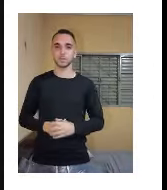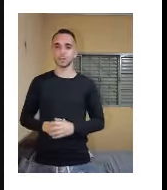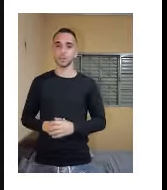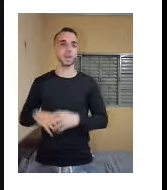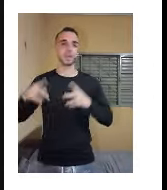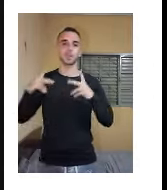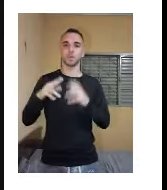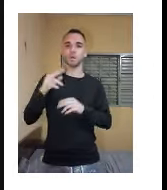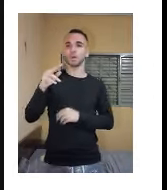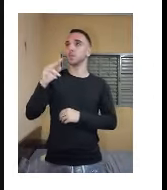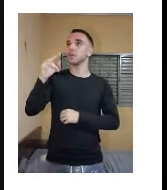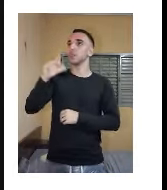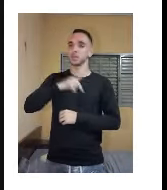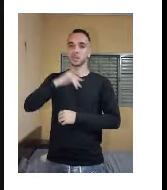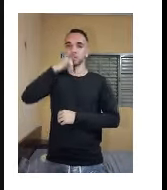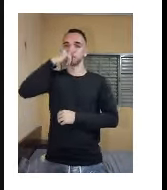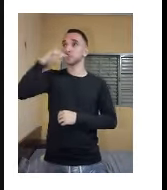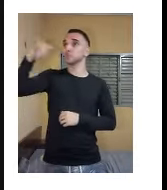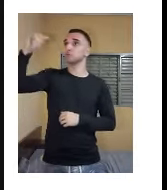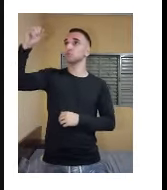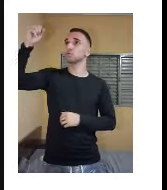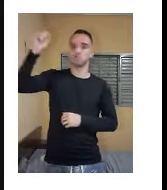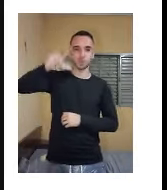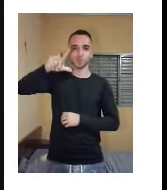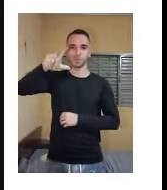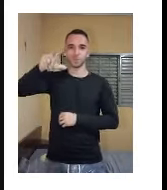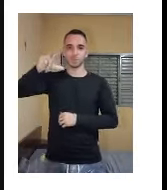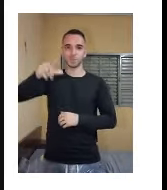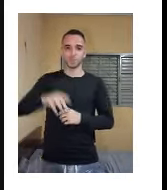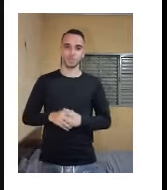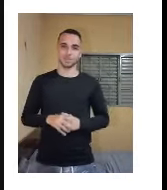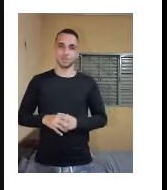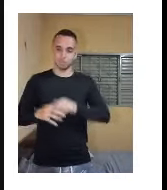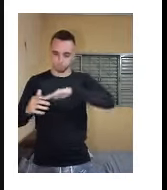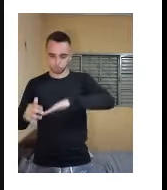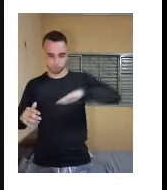solar, ou seja, temos todos os elementos para, de fato,